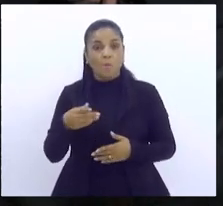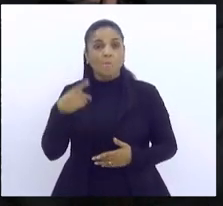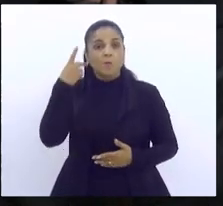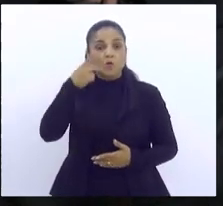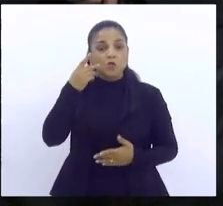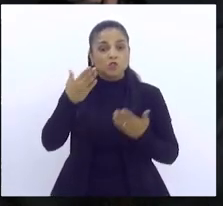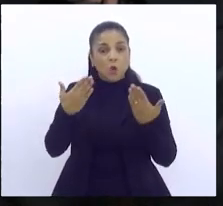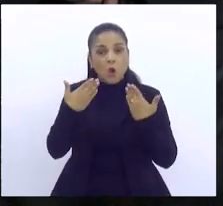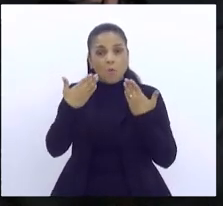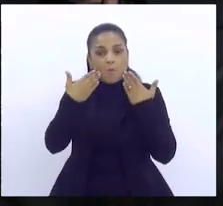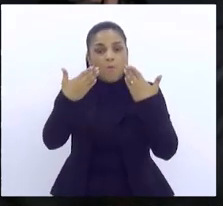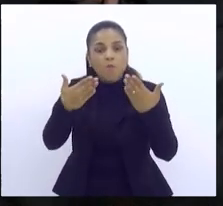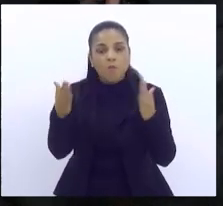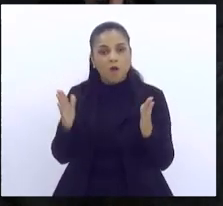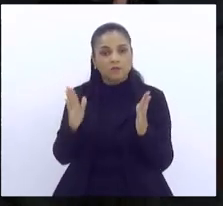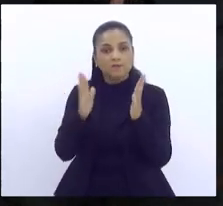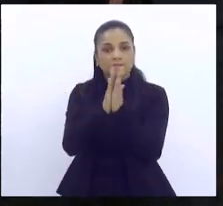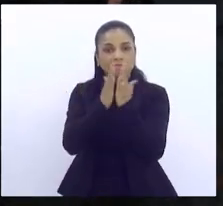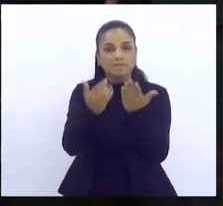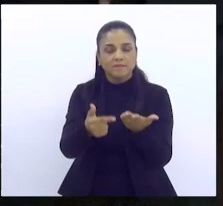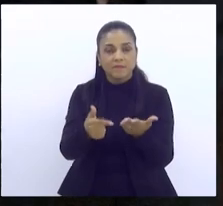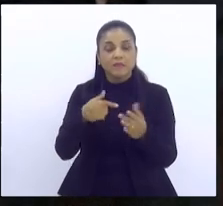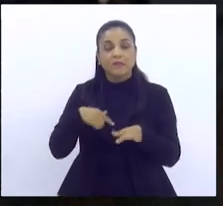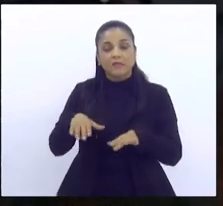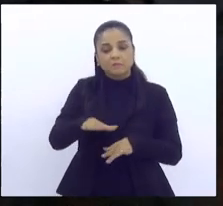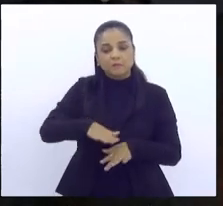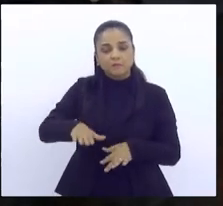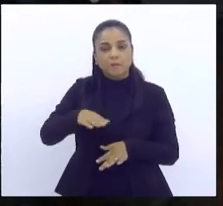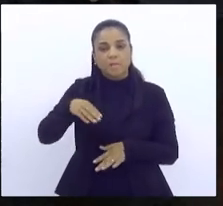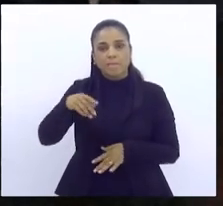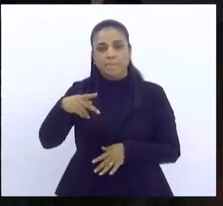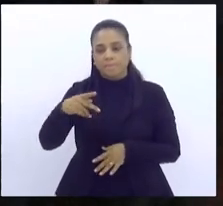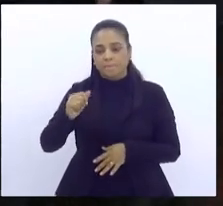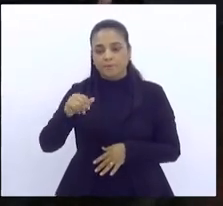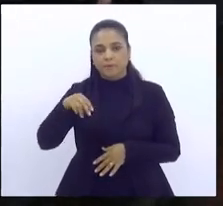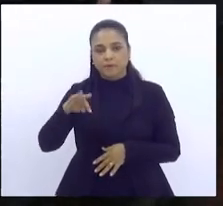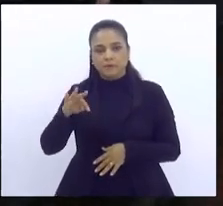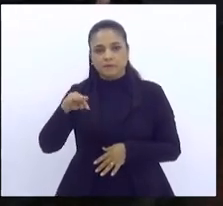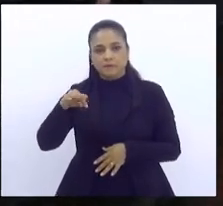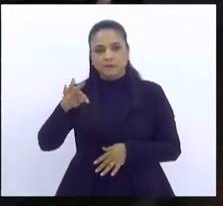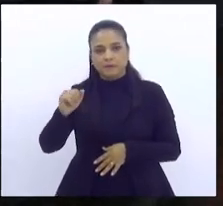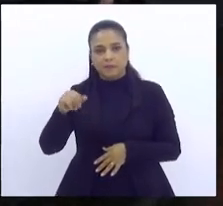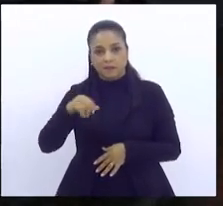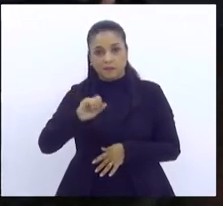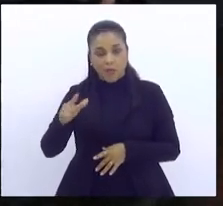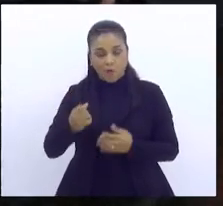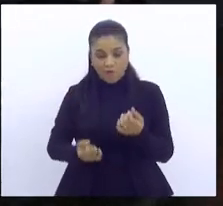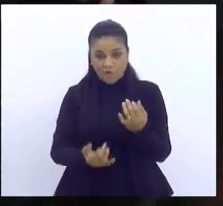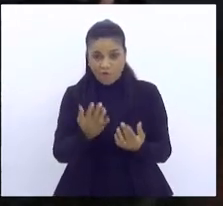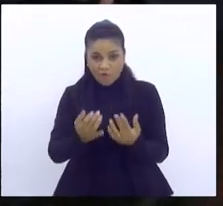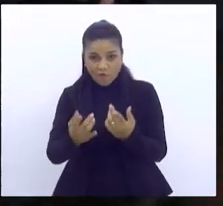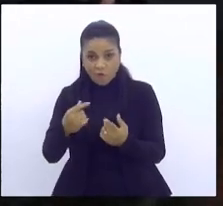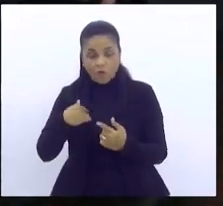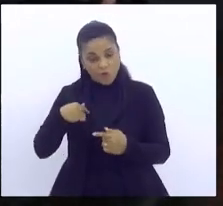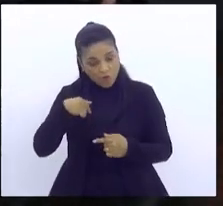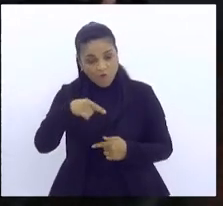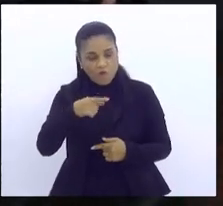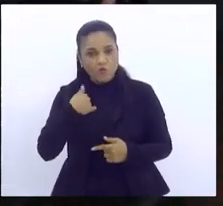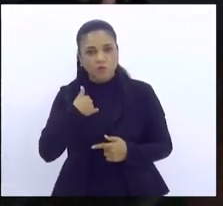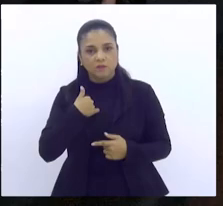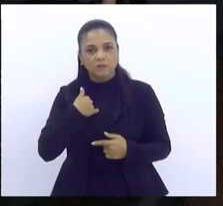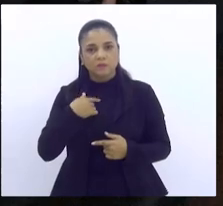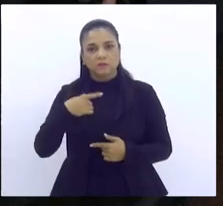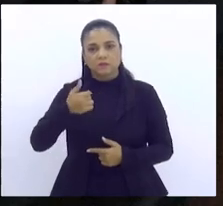cara. Da última vez, ali no Pantanal, que eles começaram a atear fogo, eu fui lá no fronte, fui